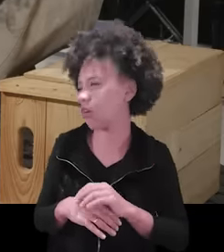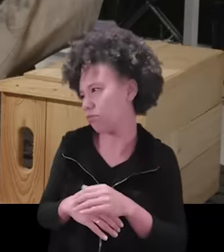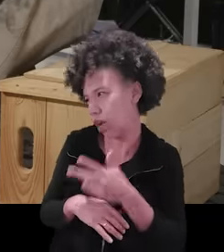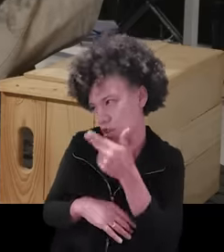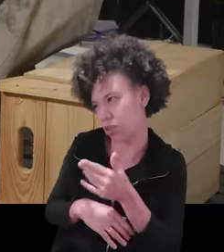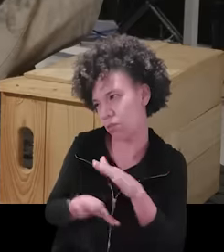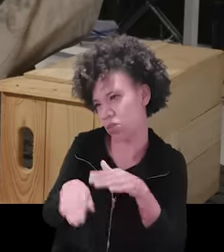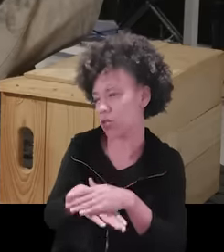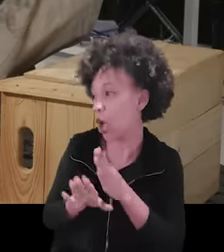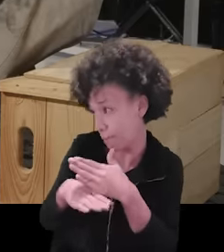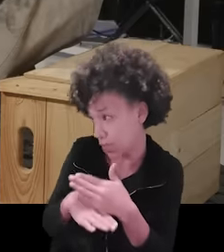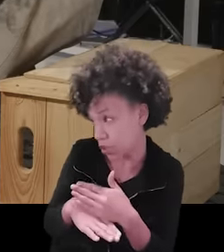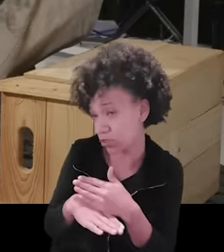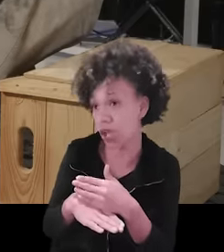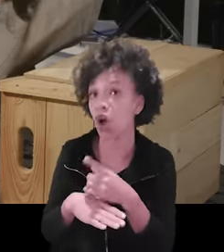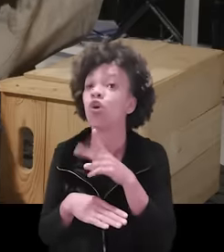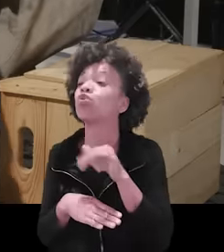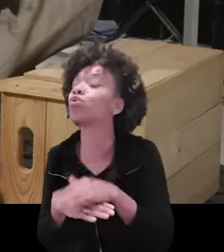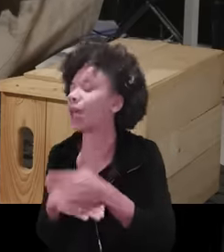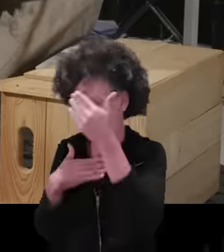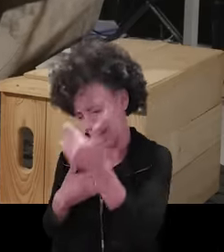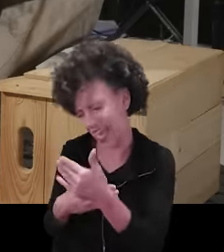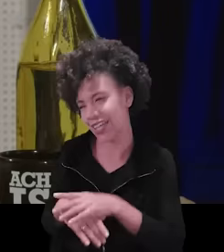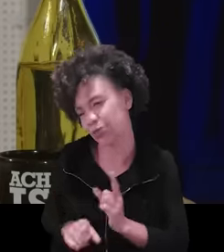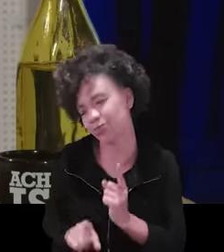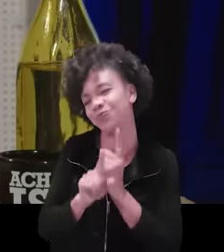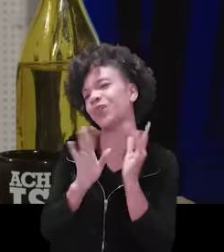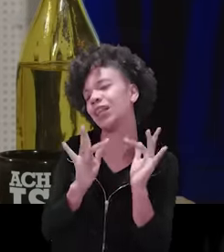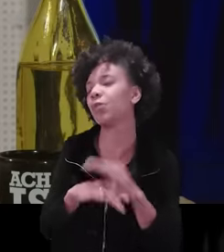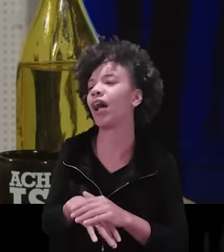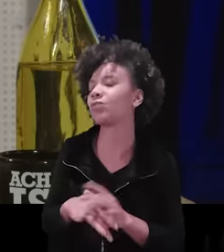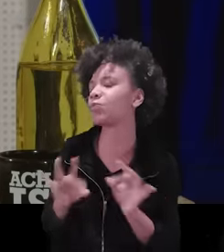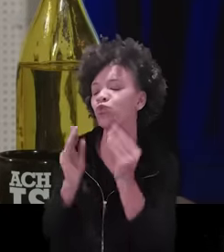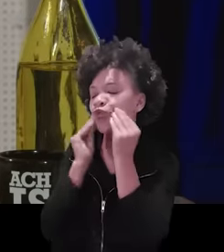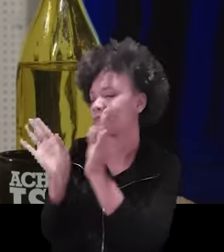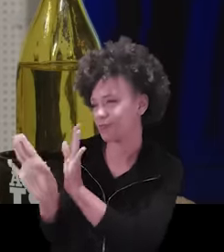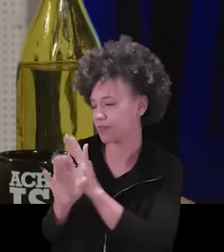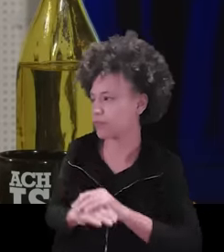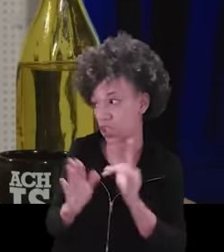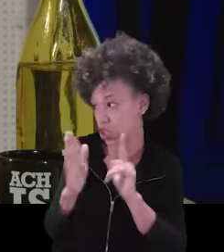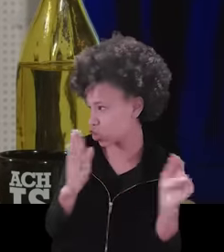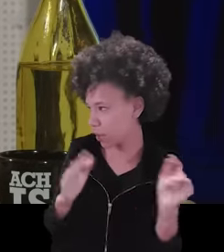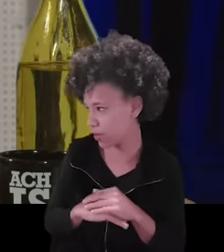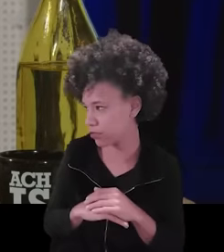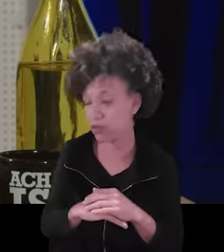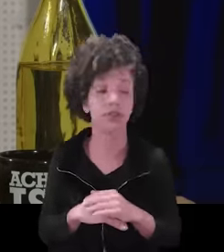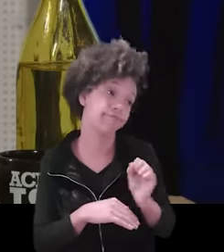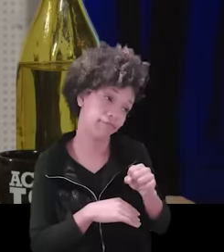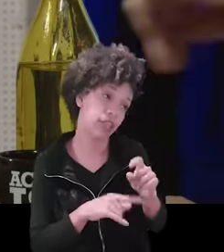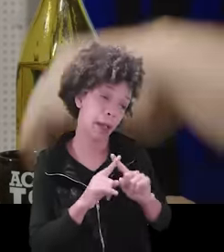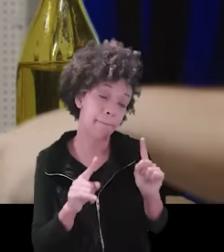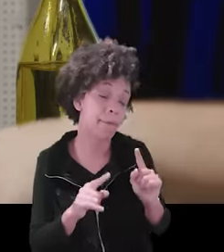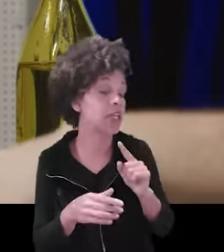meio tipo assim tô pedindo preciso da Duda Obrigado Duda já arrumou namorado beijo é assim né existe existe mas assim